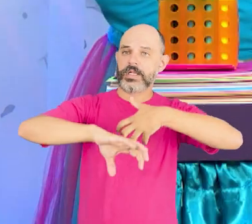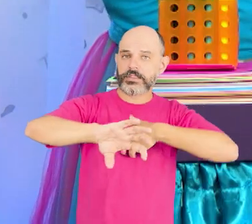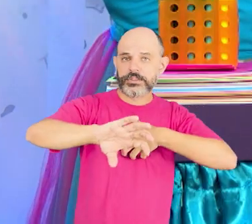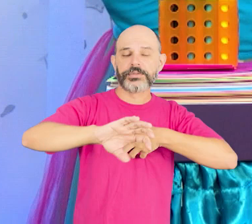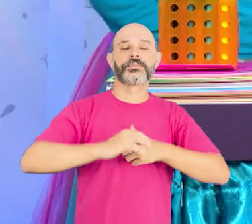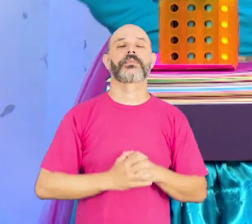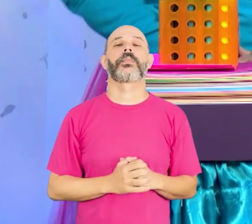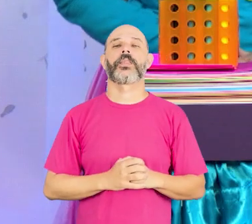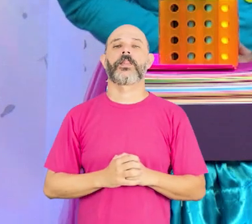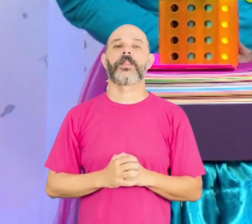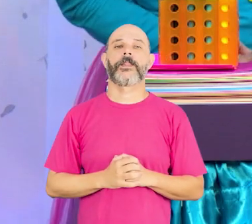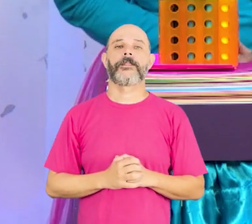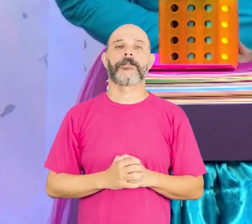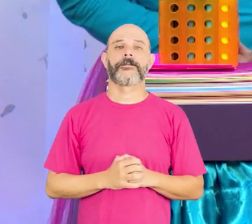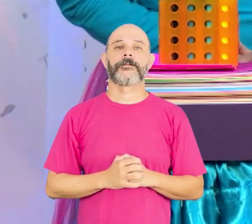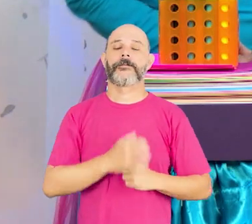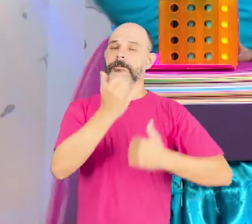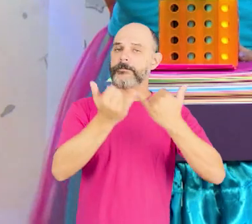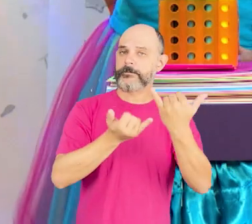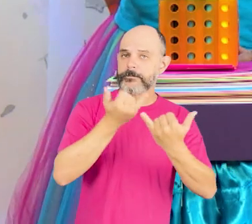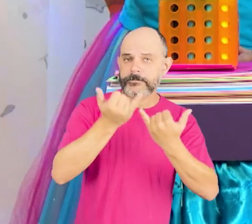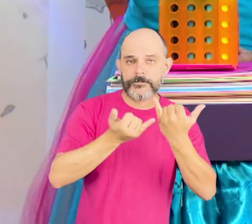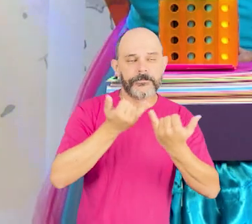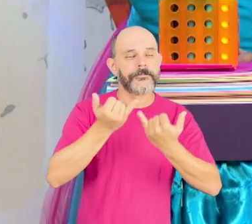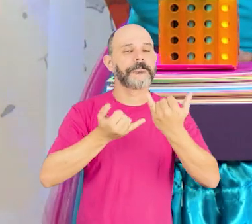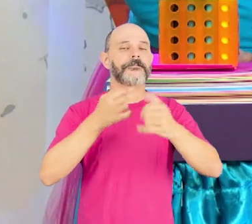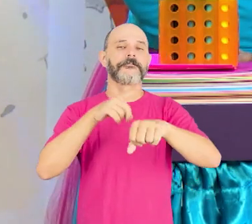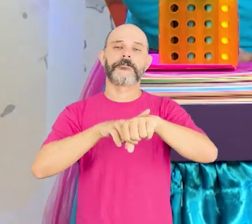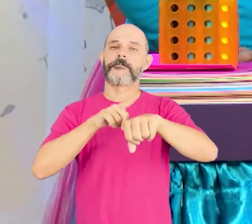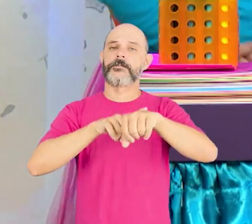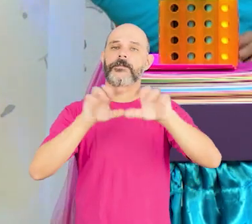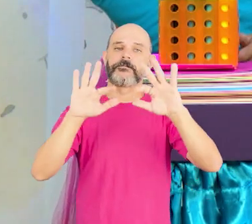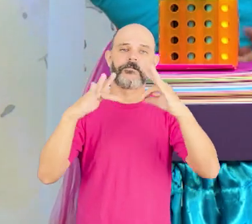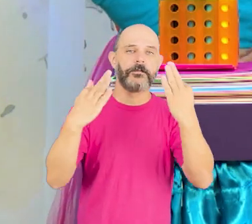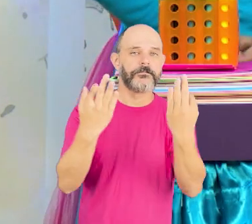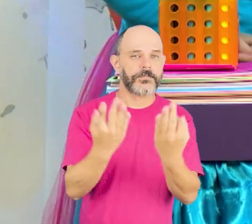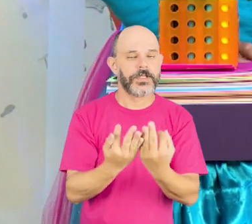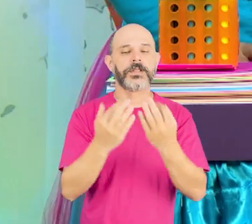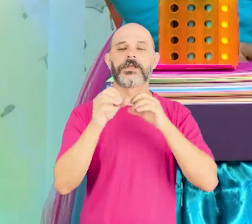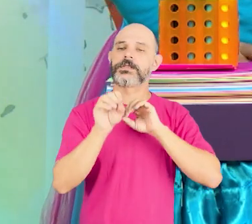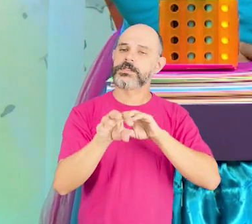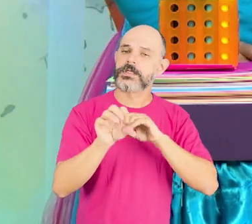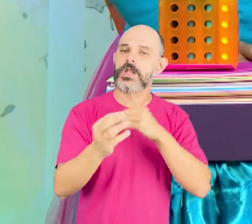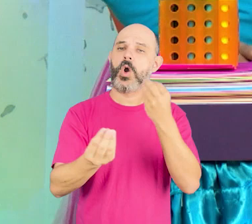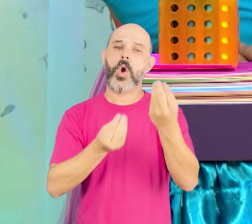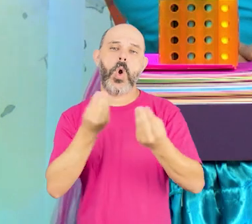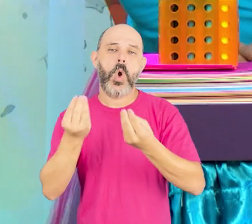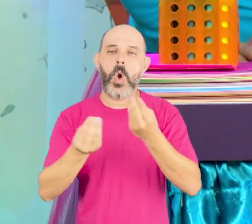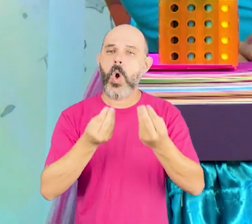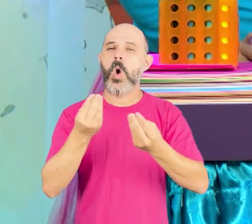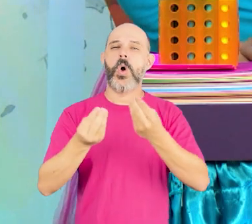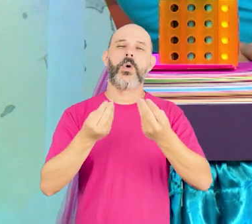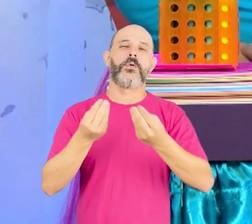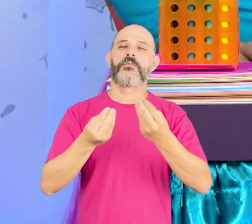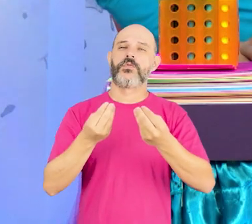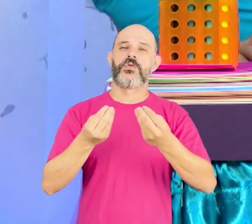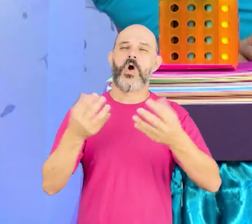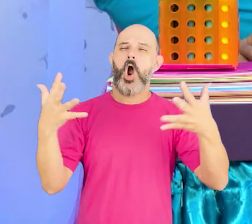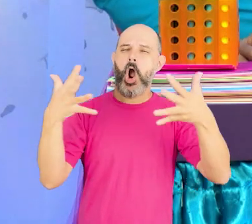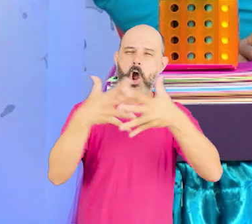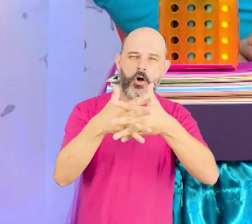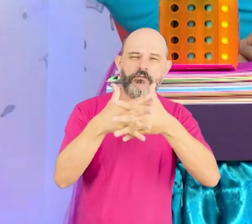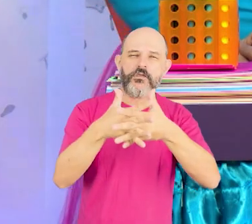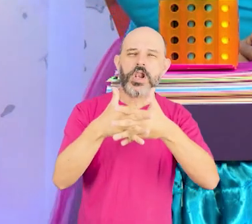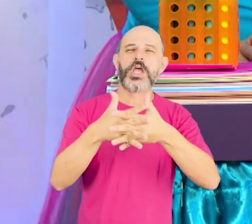E ainda, Leozinho, durante as brincadeiras e momentos em família, ensina como resolver